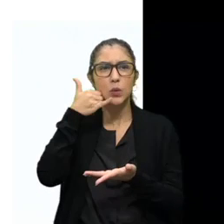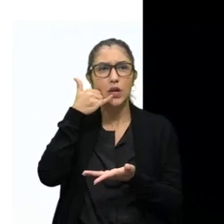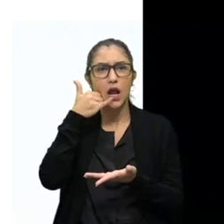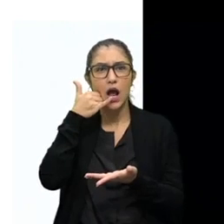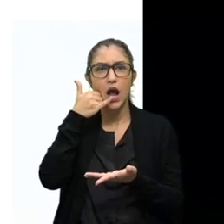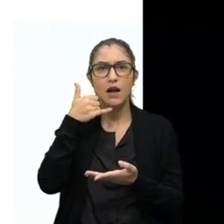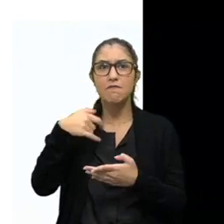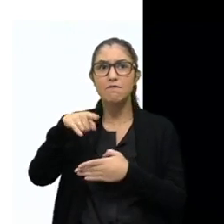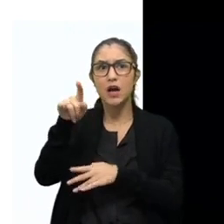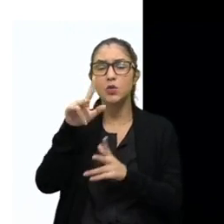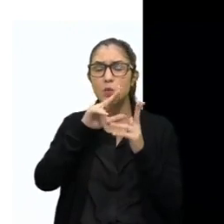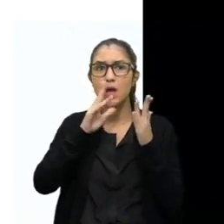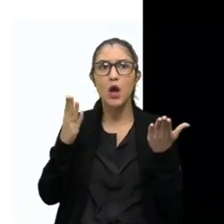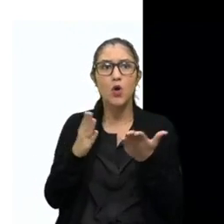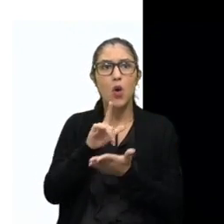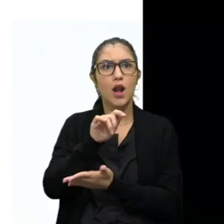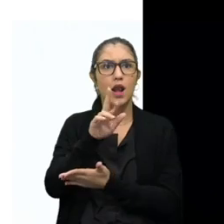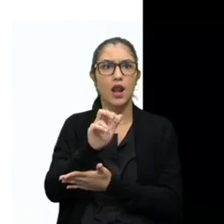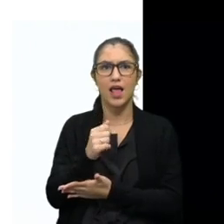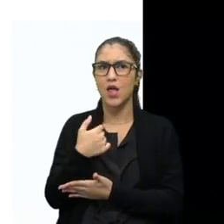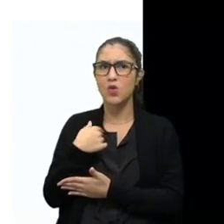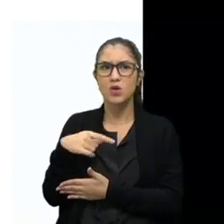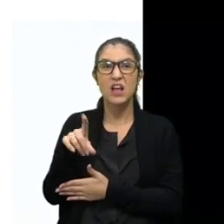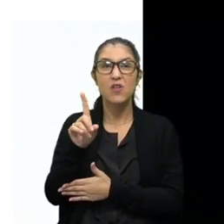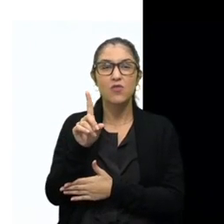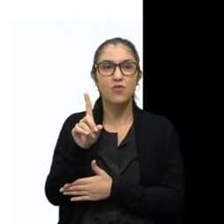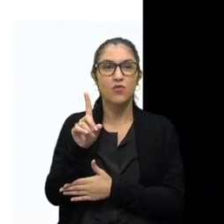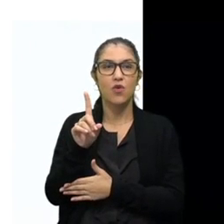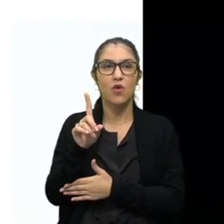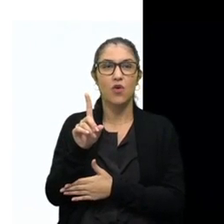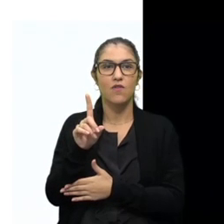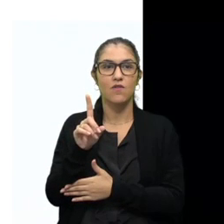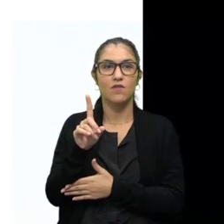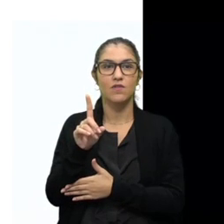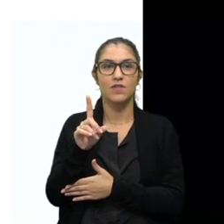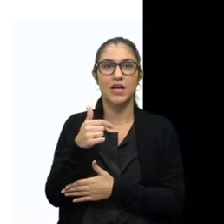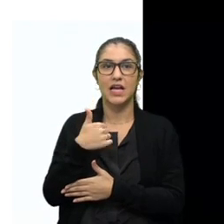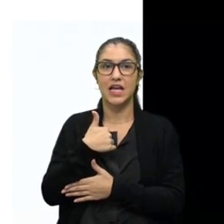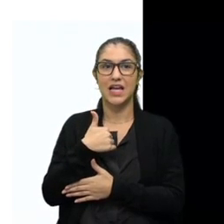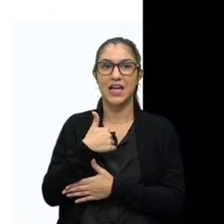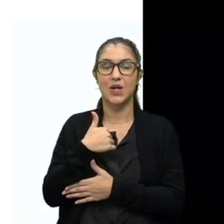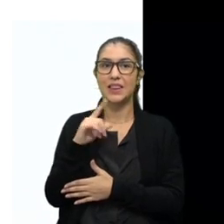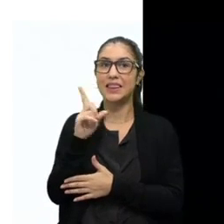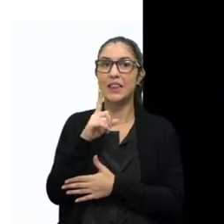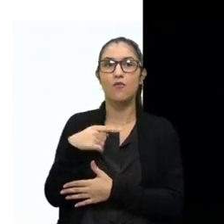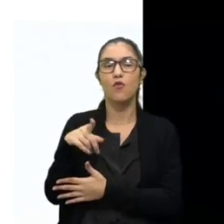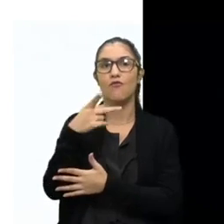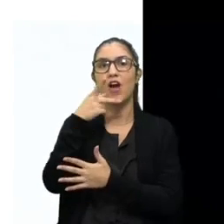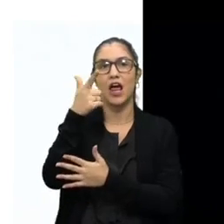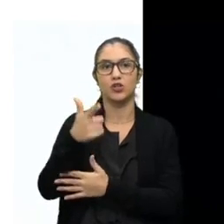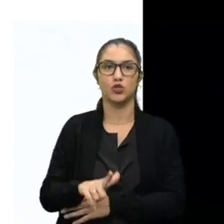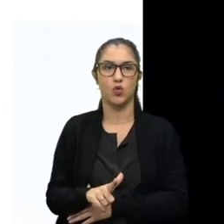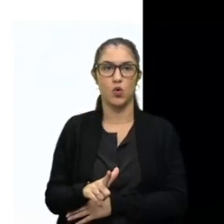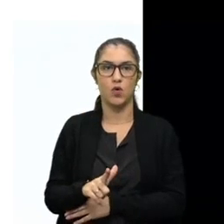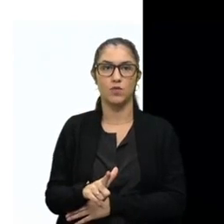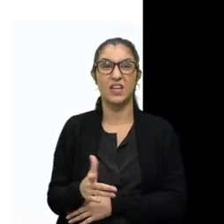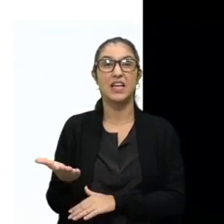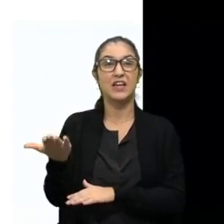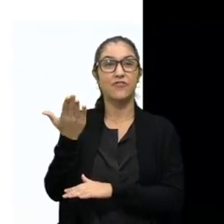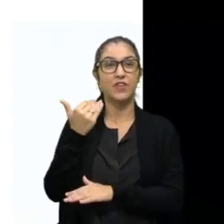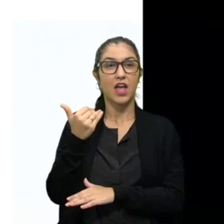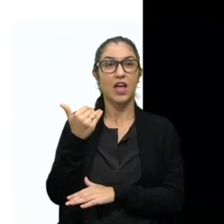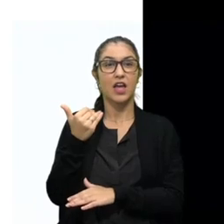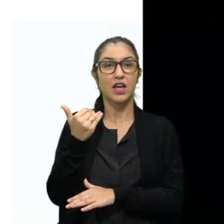dormir agora, Lara. Não vou, olha o pai aí escrevendo, pai ouvinte escrevendo vou, não vou falar de novo. E